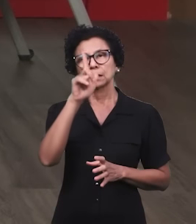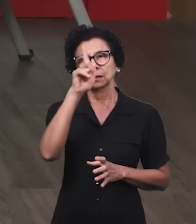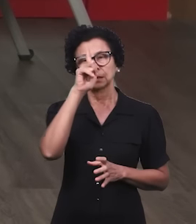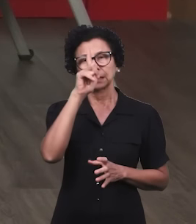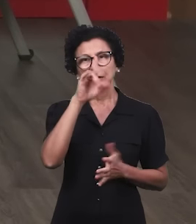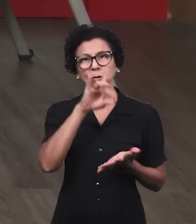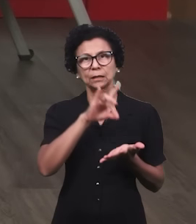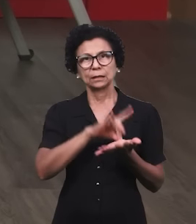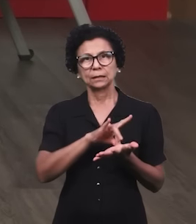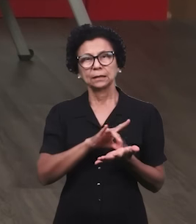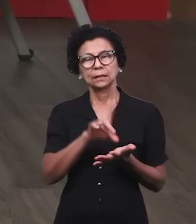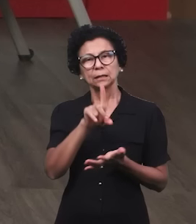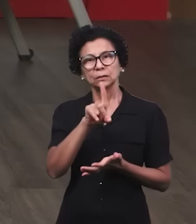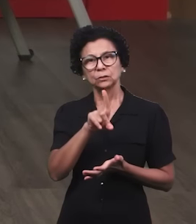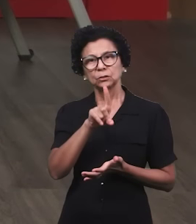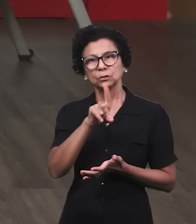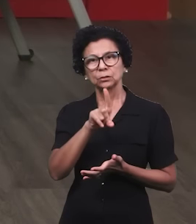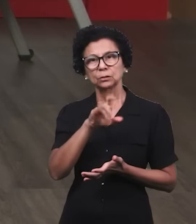é diakonoi,